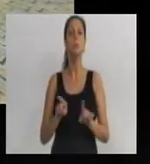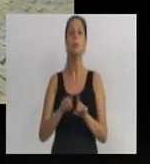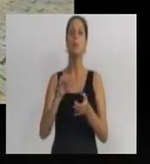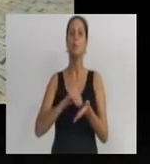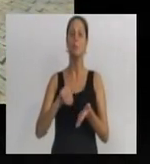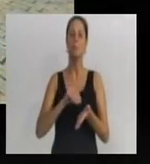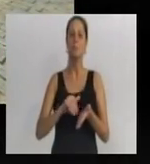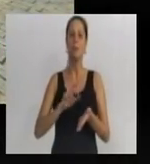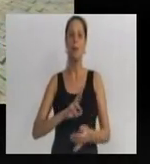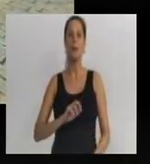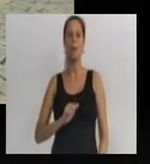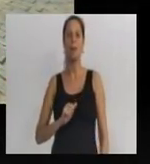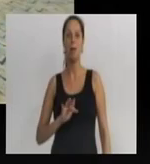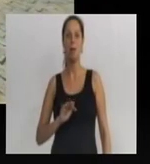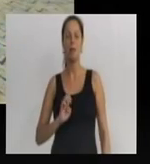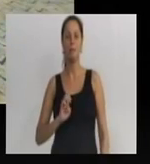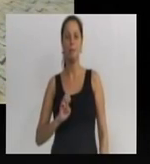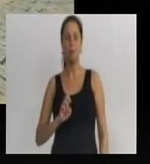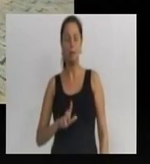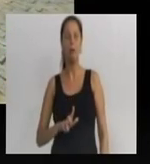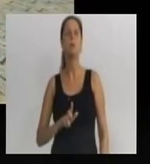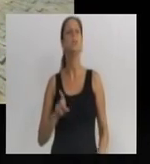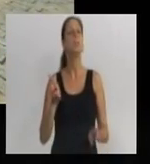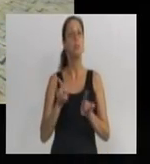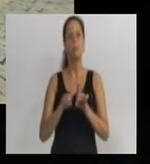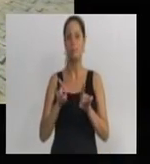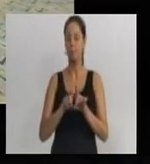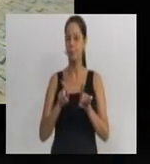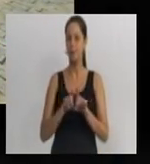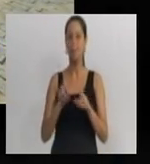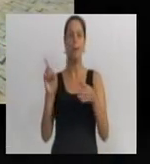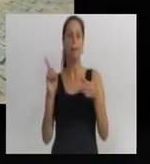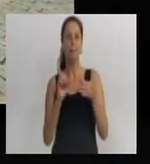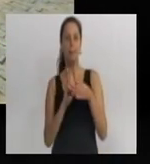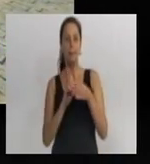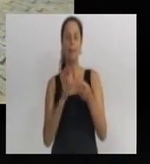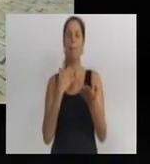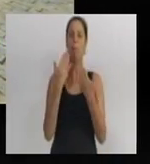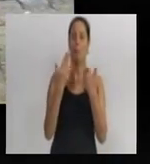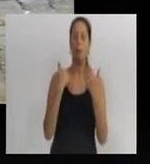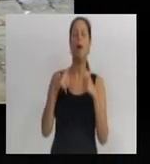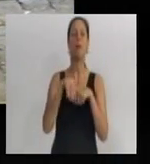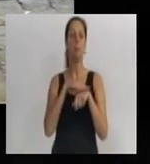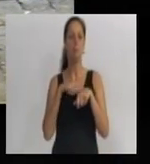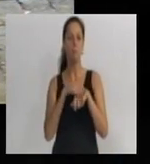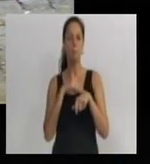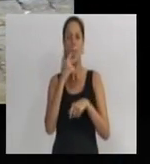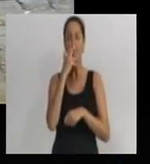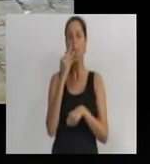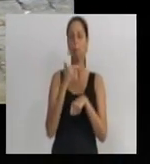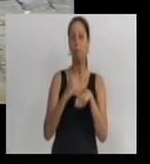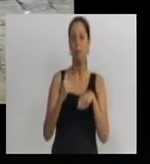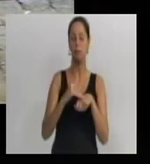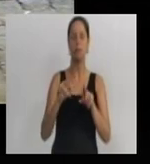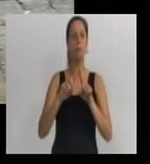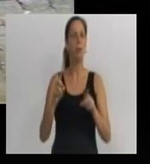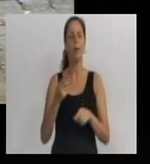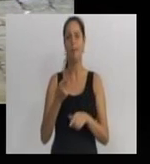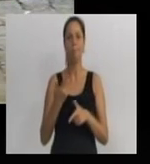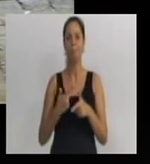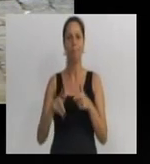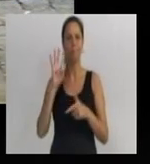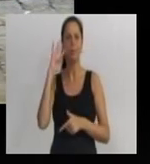Enzi esteve em loco no local, como sempre nos atende, com aquela conversa de bom moço, bacana, mas, na verdade, não resolve nada. O Rafael Enzi